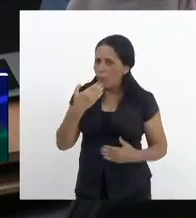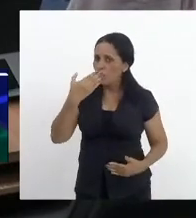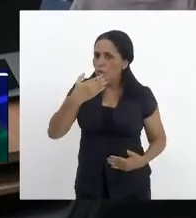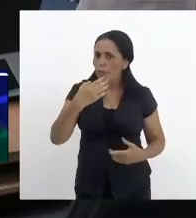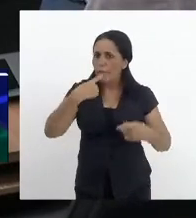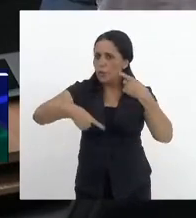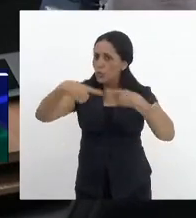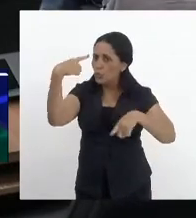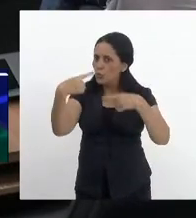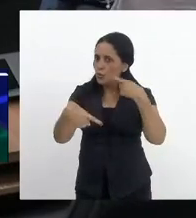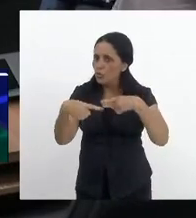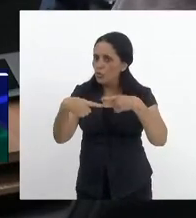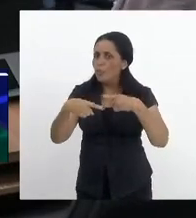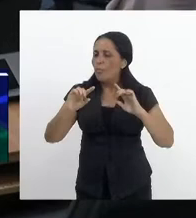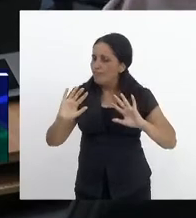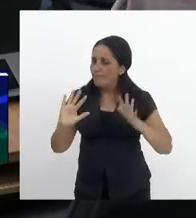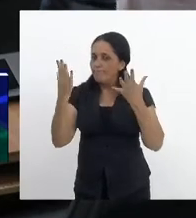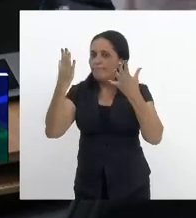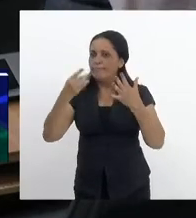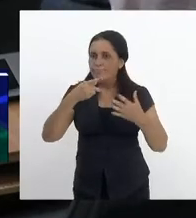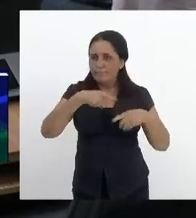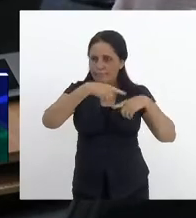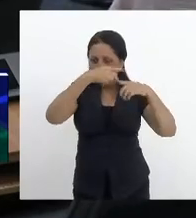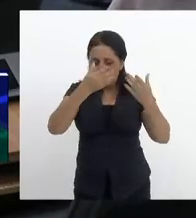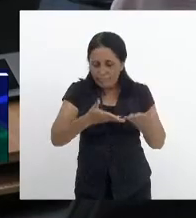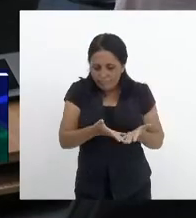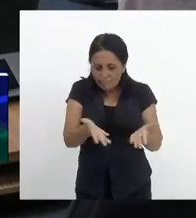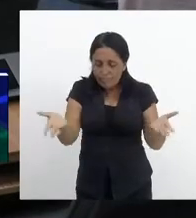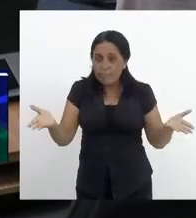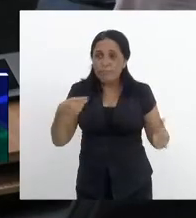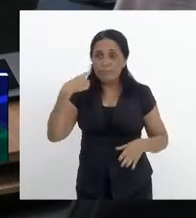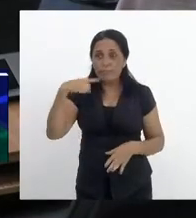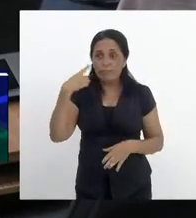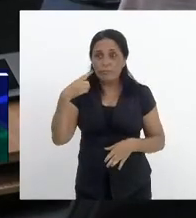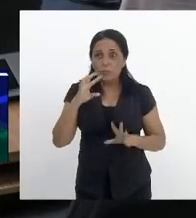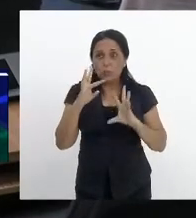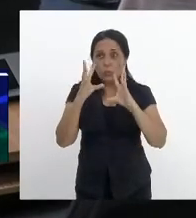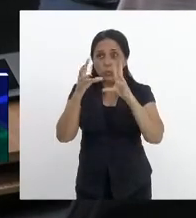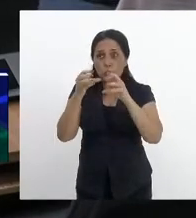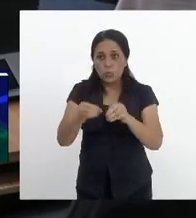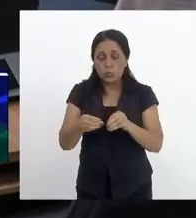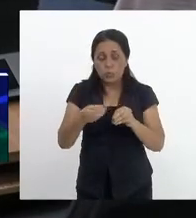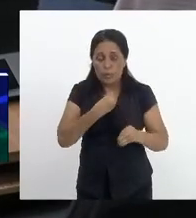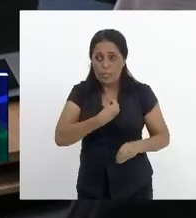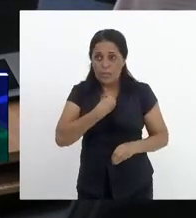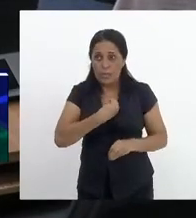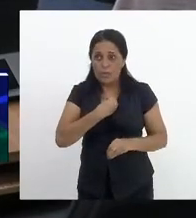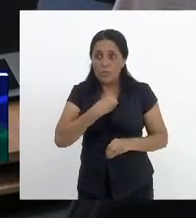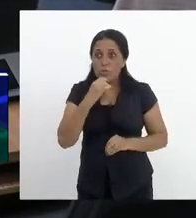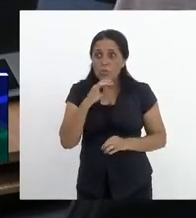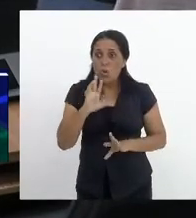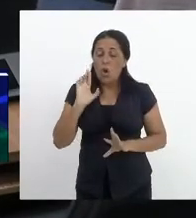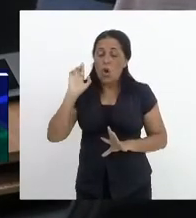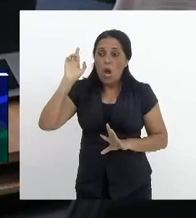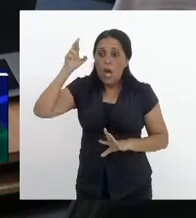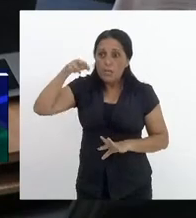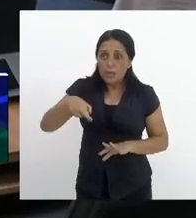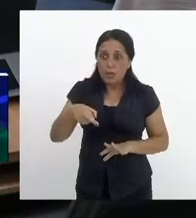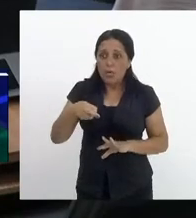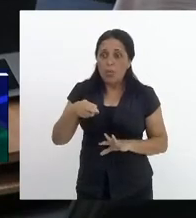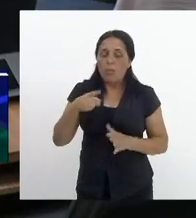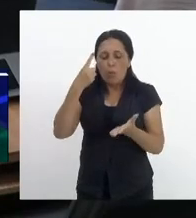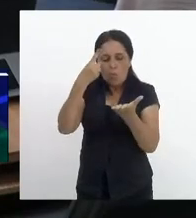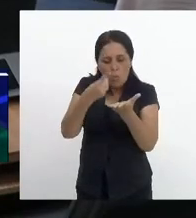saudar os servidores aqui presentes, dizer que só tem razão de ser nesse plenário se a gente puder contar com a presença e